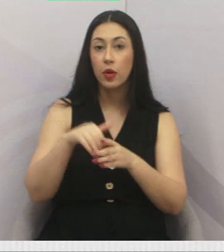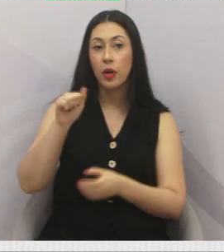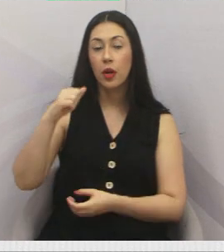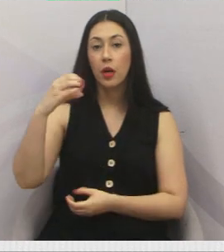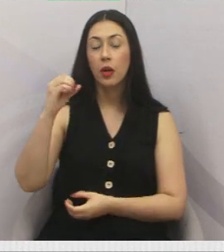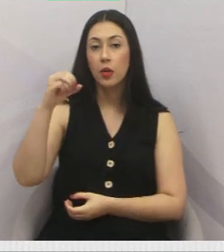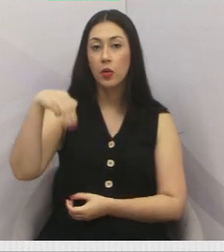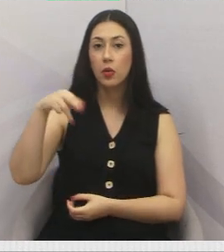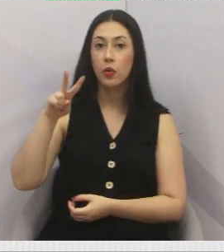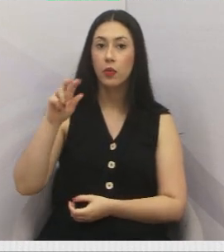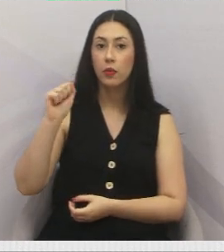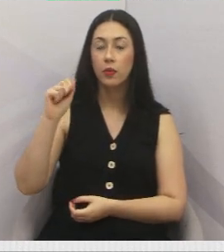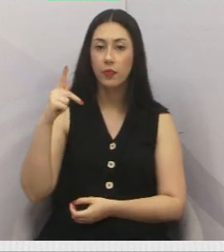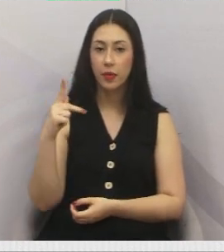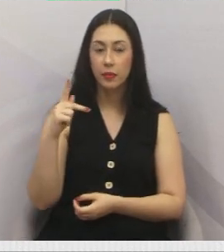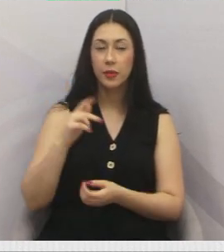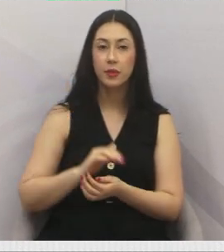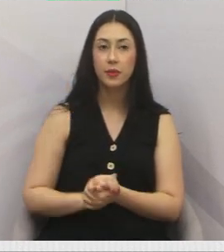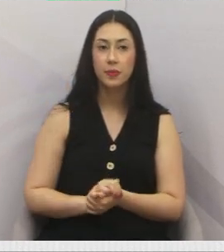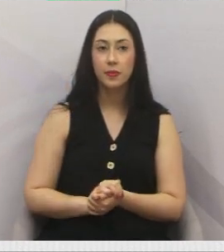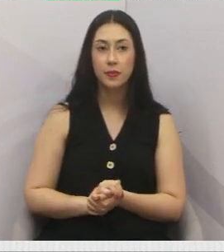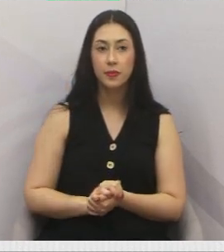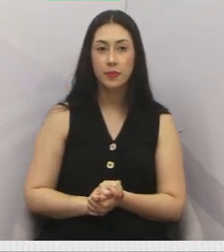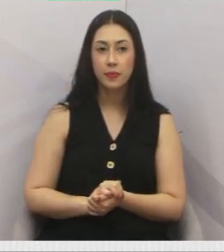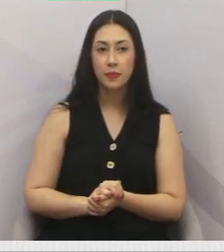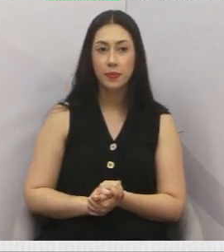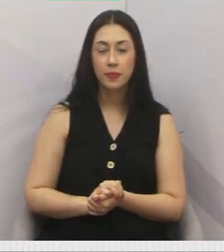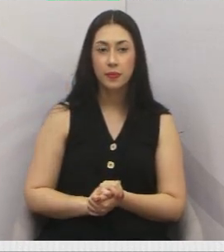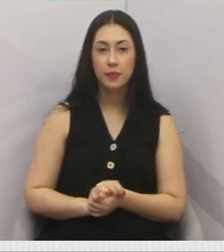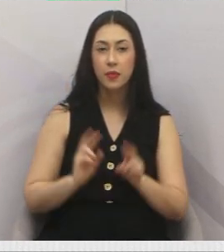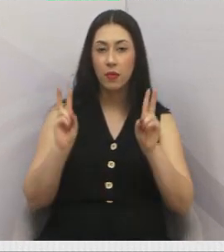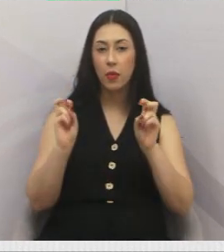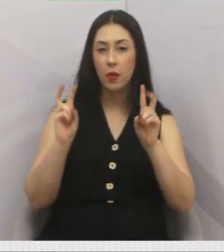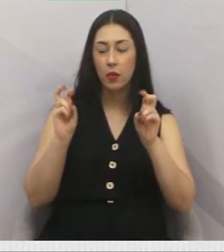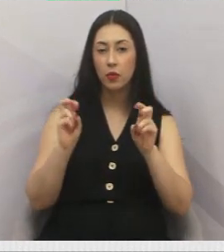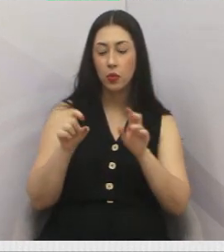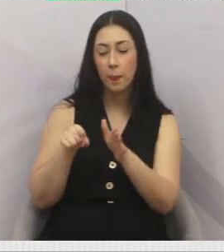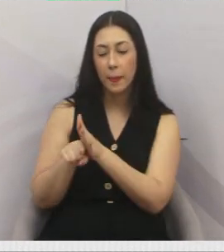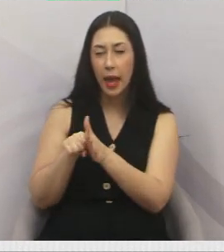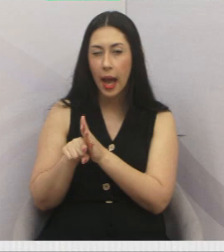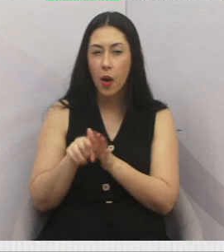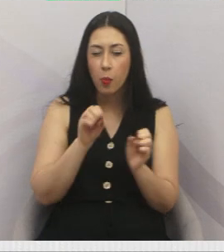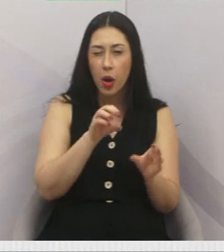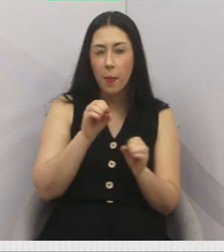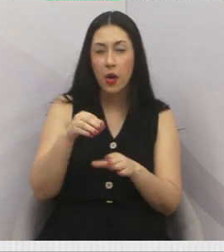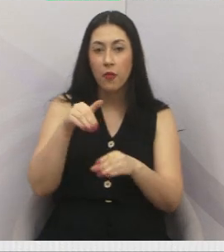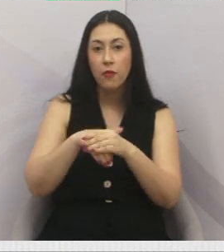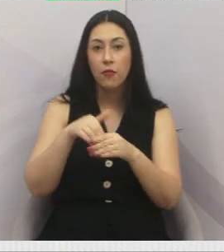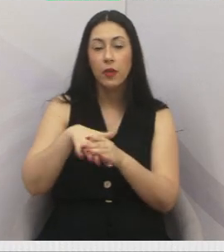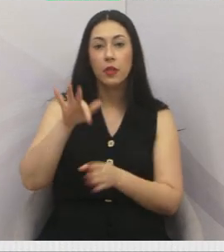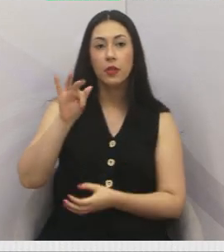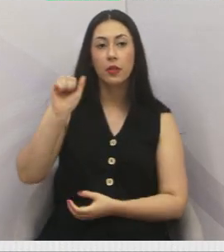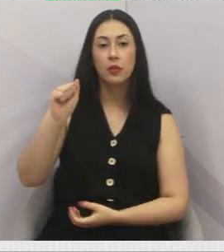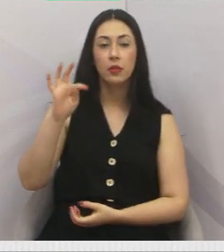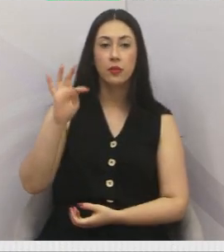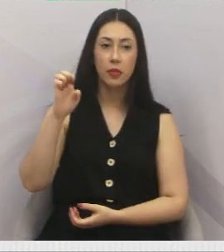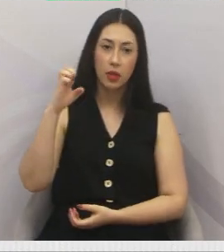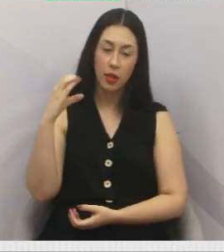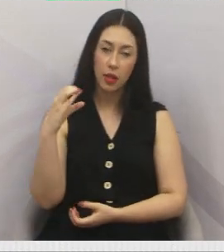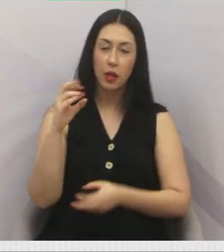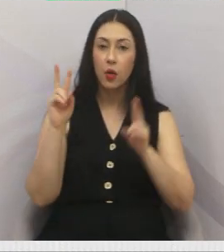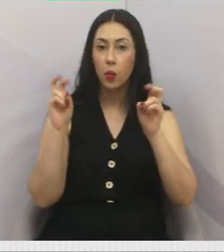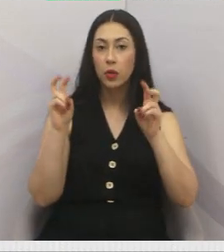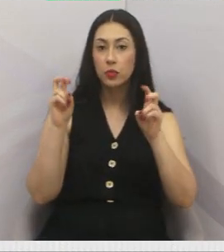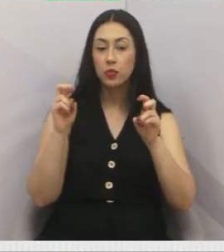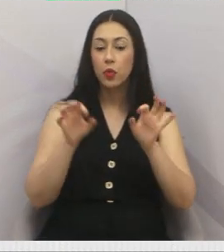Aconvap, Associação das Construtoras do Vale do Paraíba. Segmento Entidades Acadêmicas, um voto para a FATEC Jacareí.